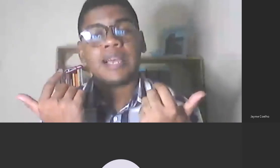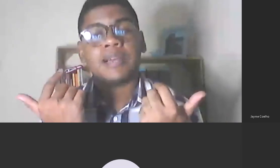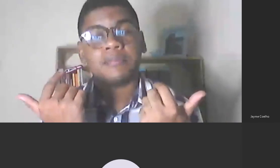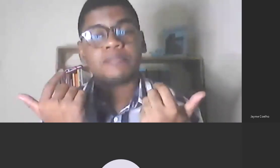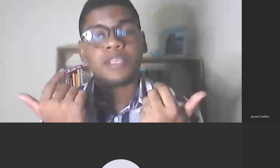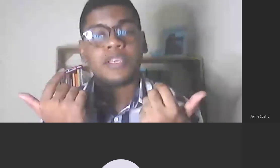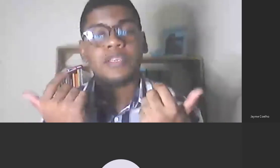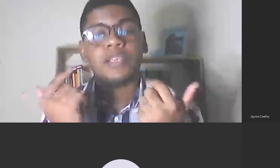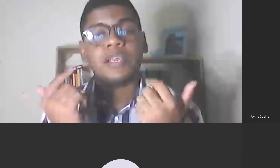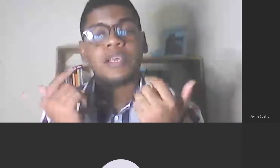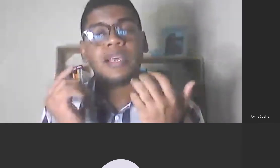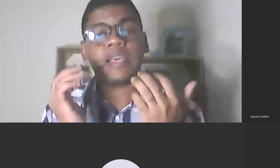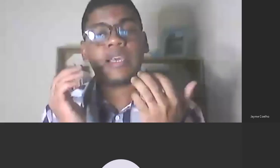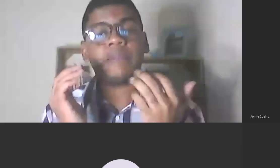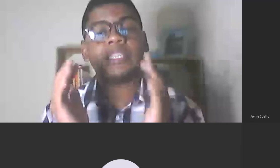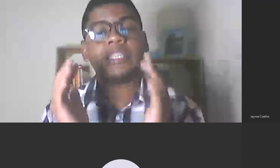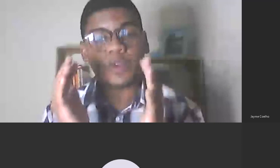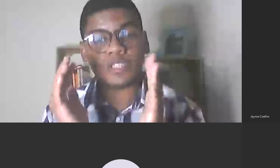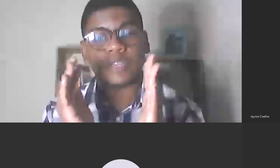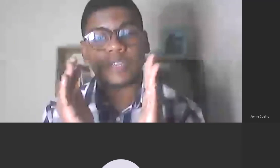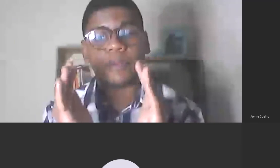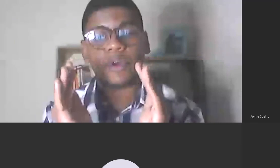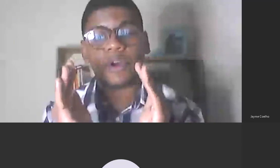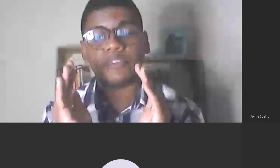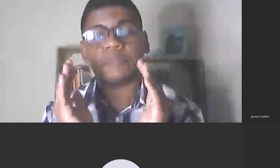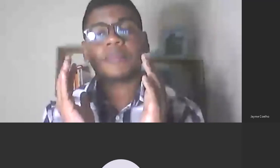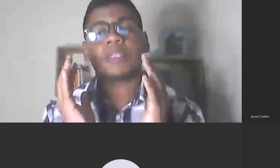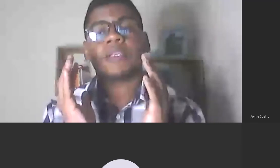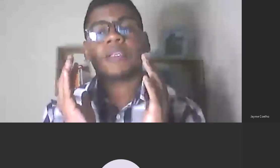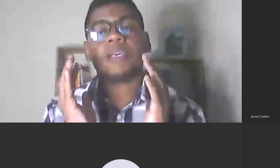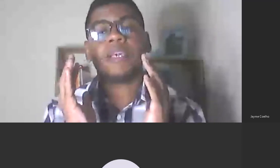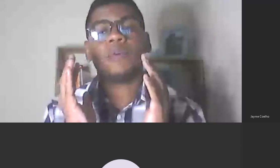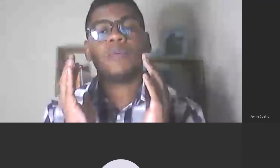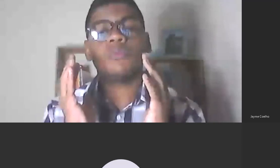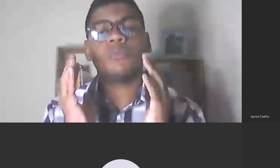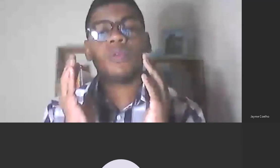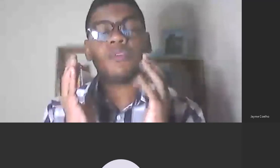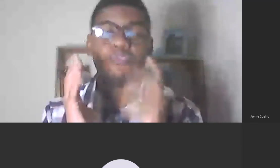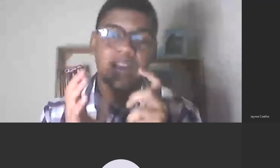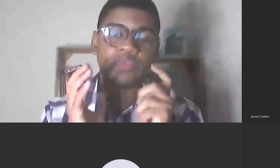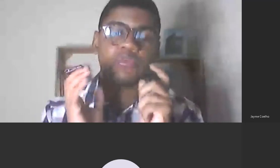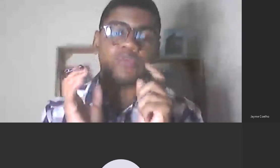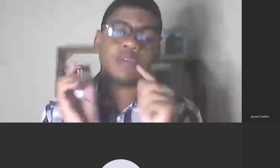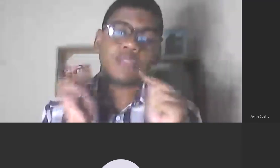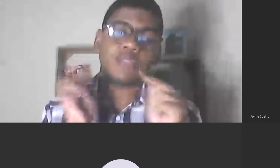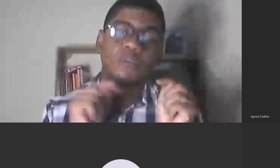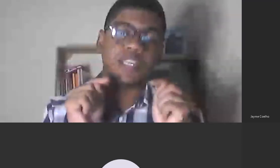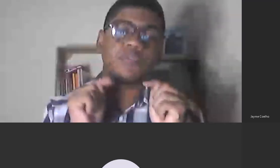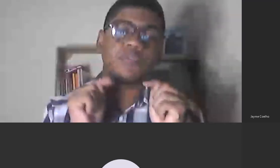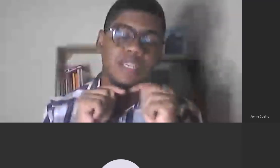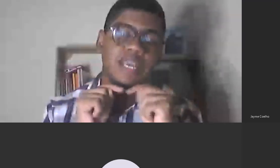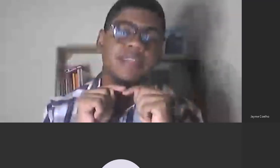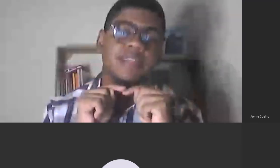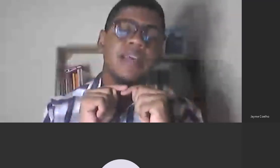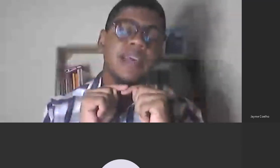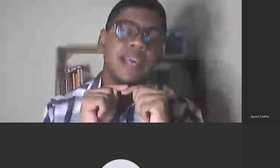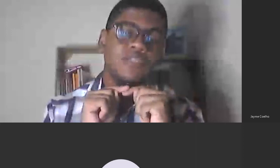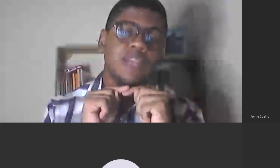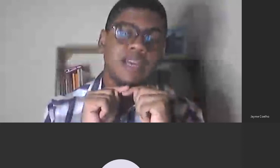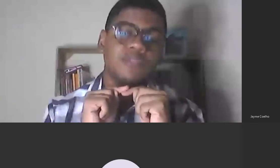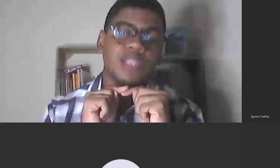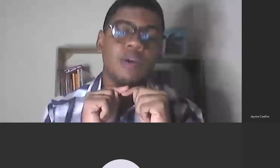Ok, Tainá. Ok. Mais próximo à nossa prova, eu trabalho com vocês os